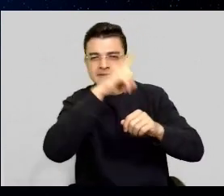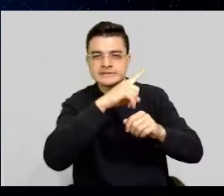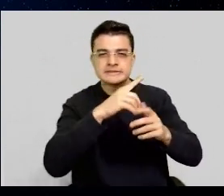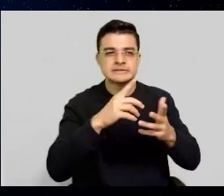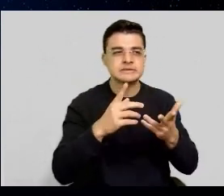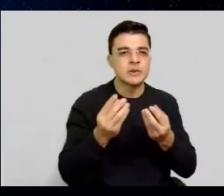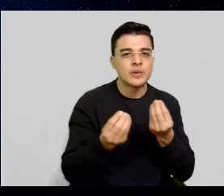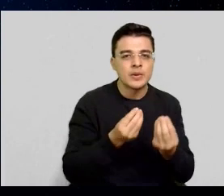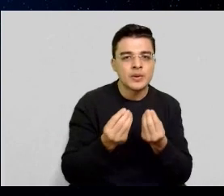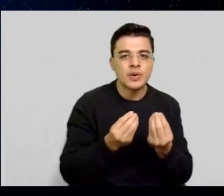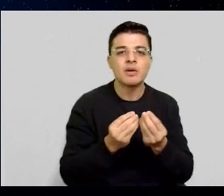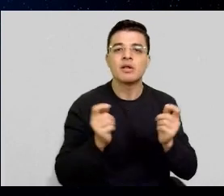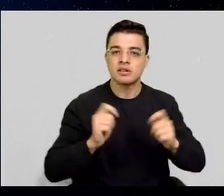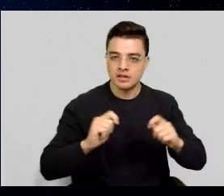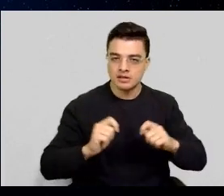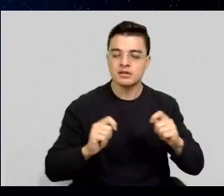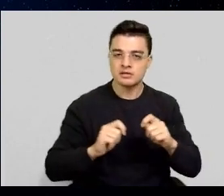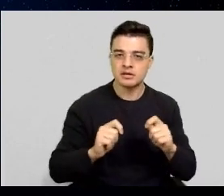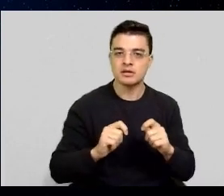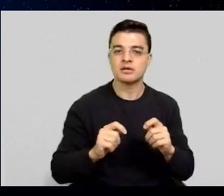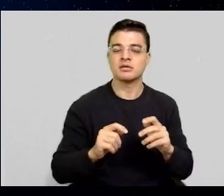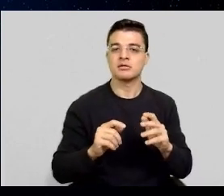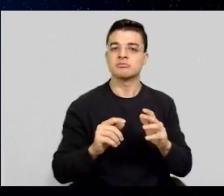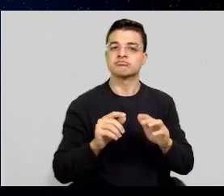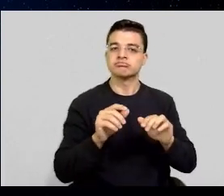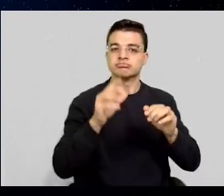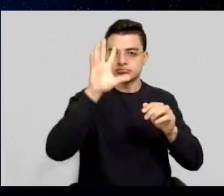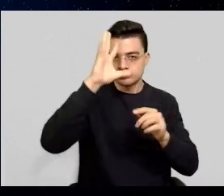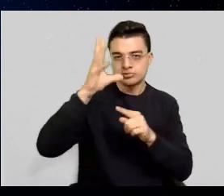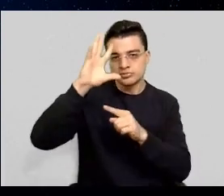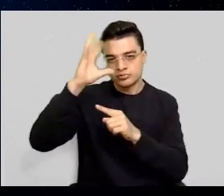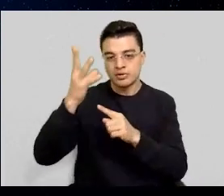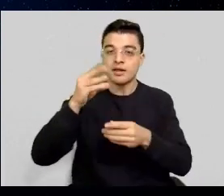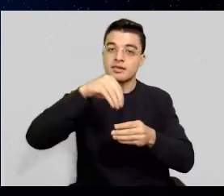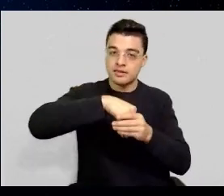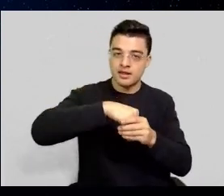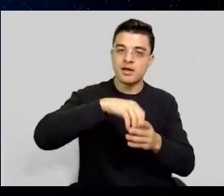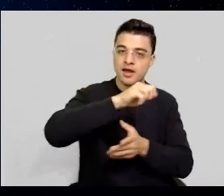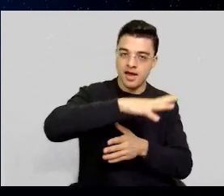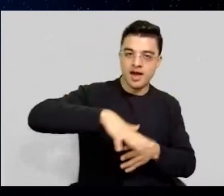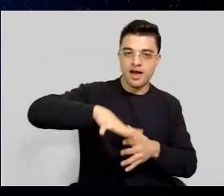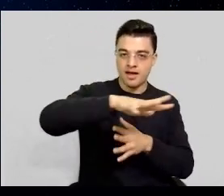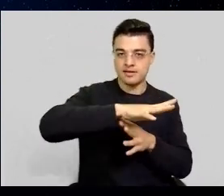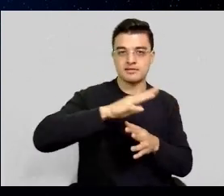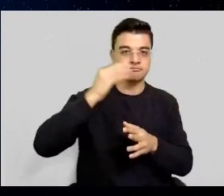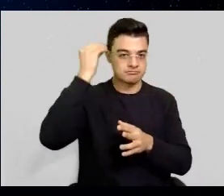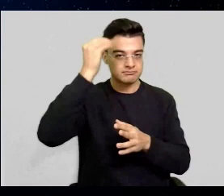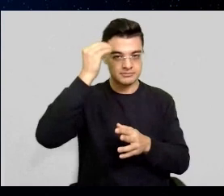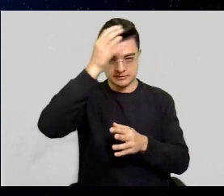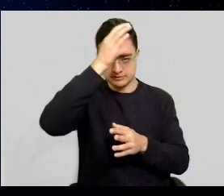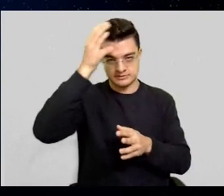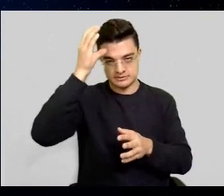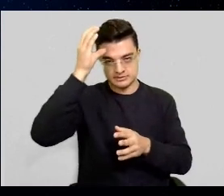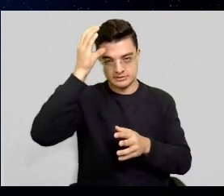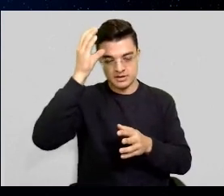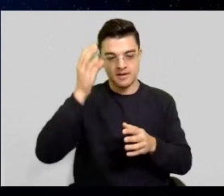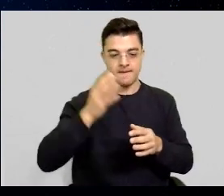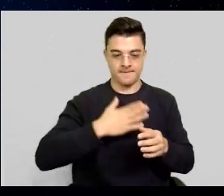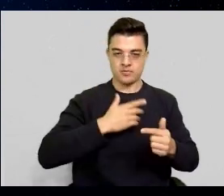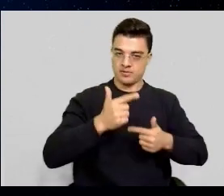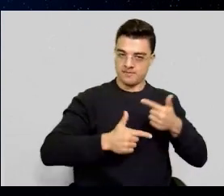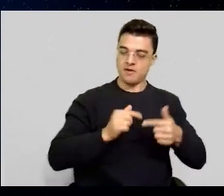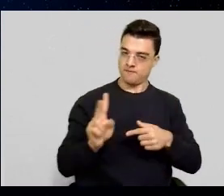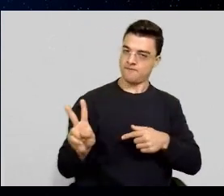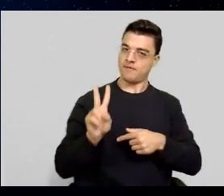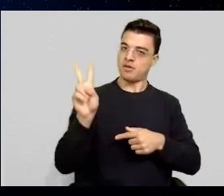organização, tanto no nosso setor de Customer Experience, para realmente a gente mostrar valor em relação àquilo que a gente faz, bem como a